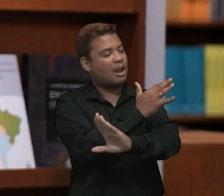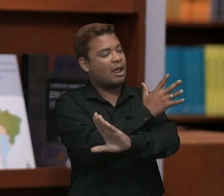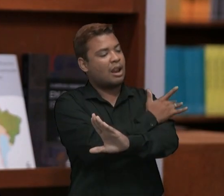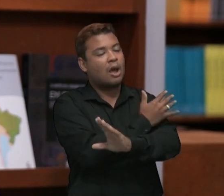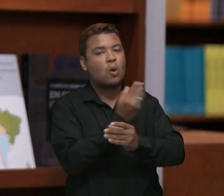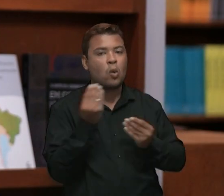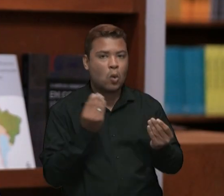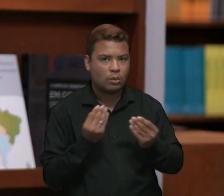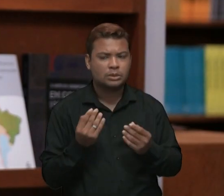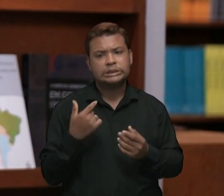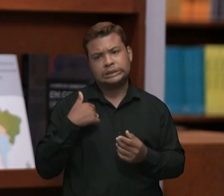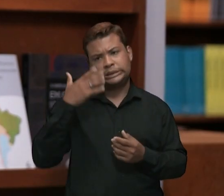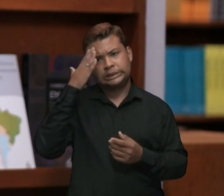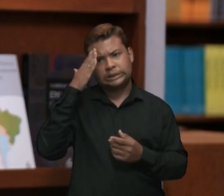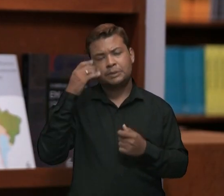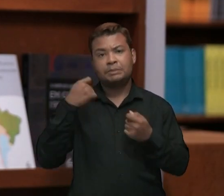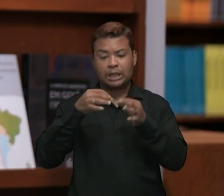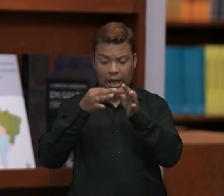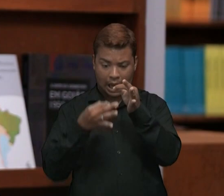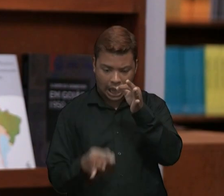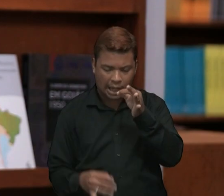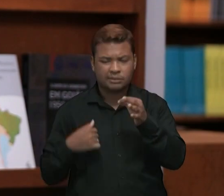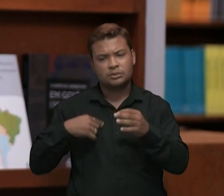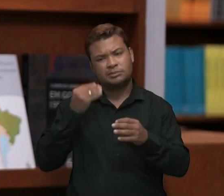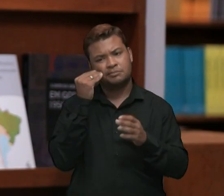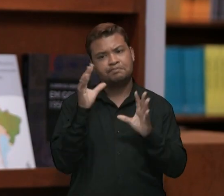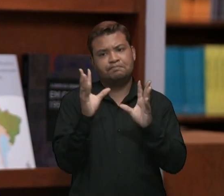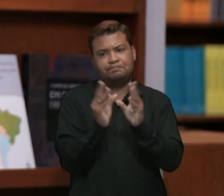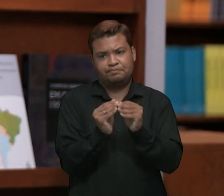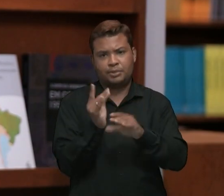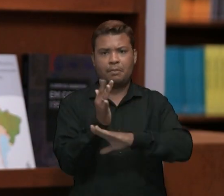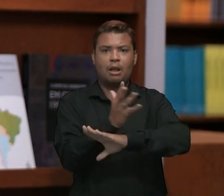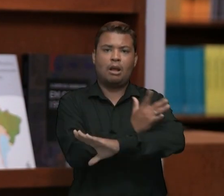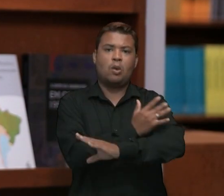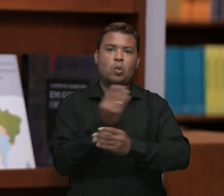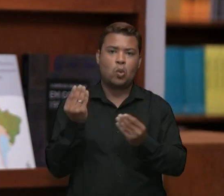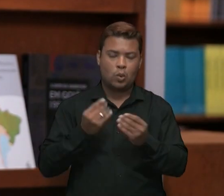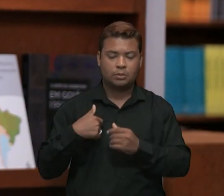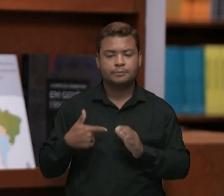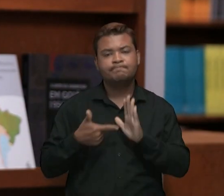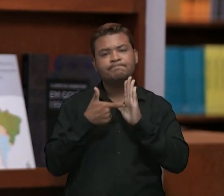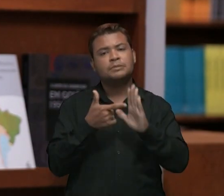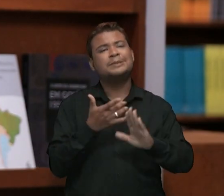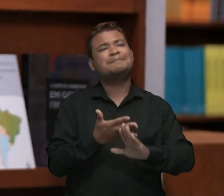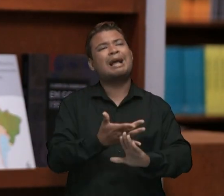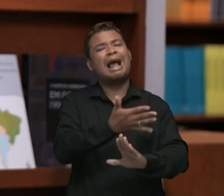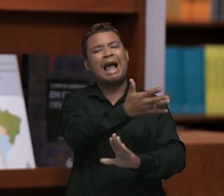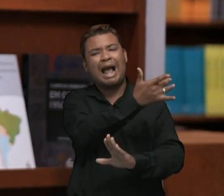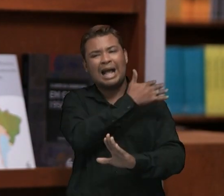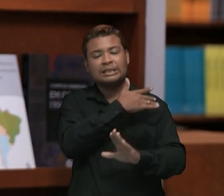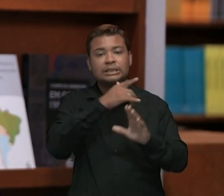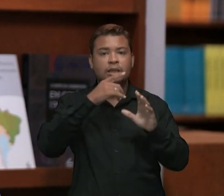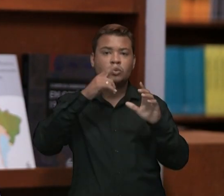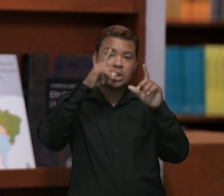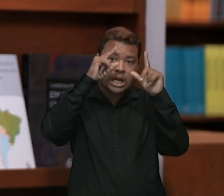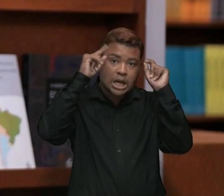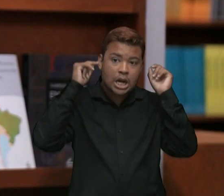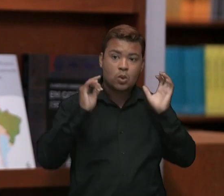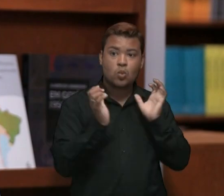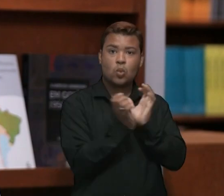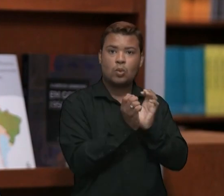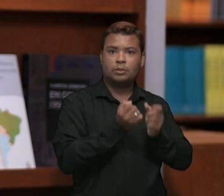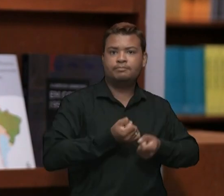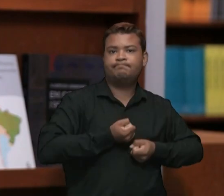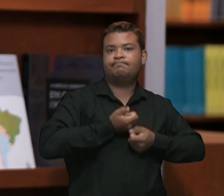muito mais delongado que este, para demonstrar que na origem da poesia, lá com os gregos, e depois